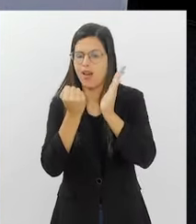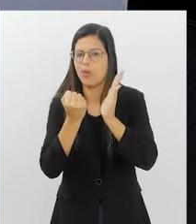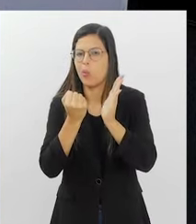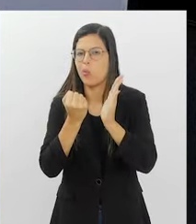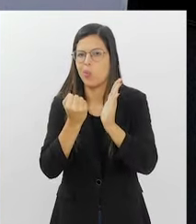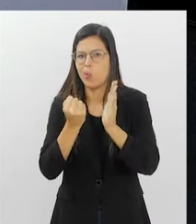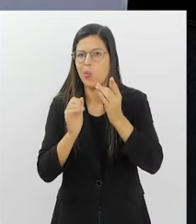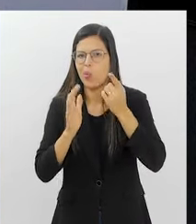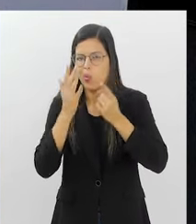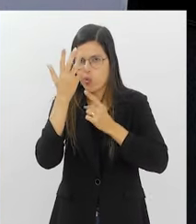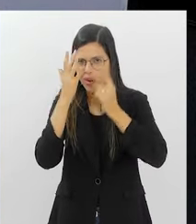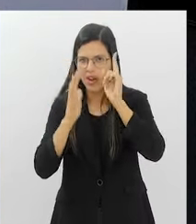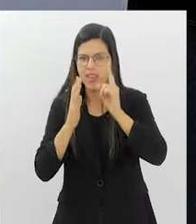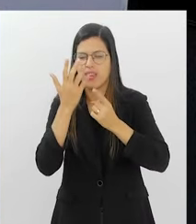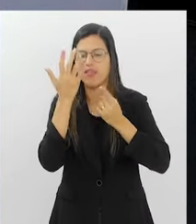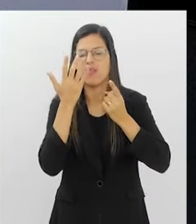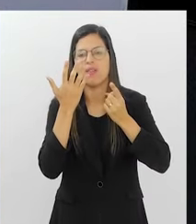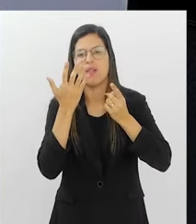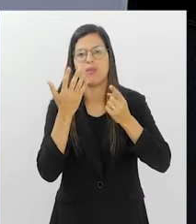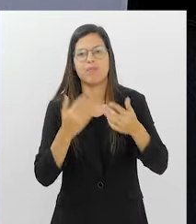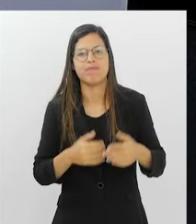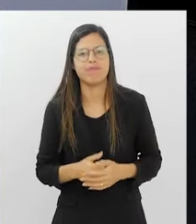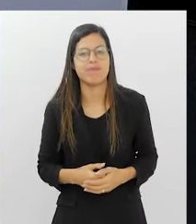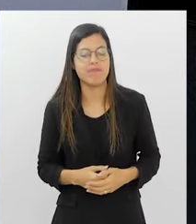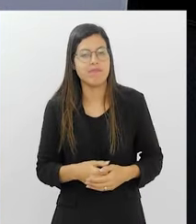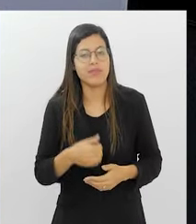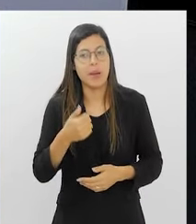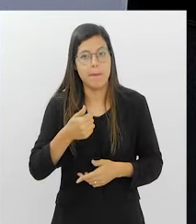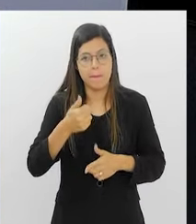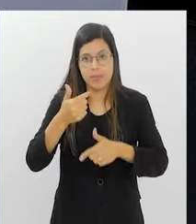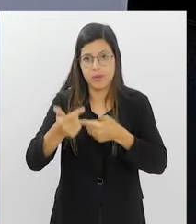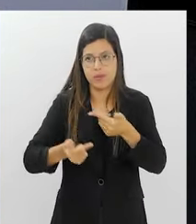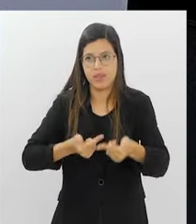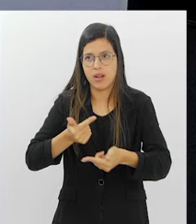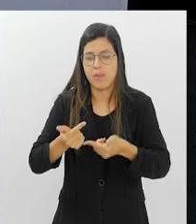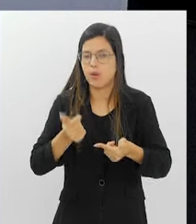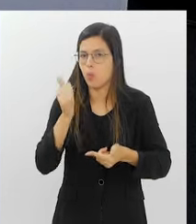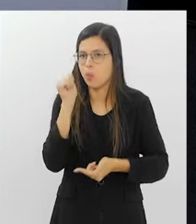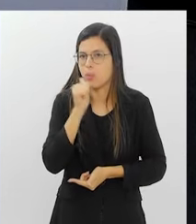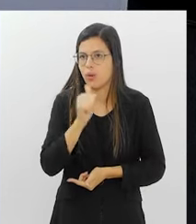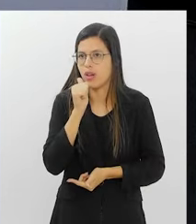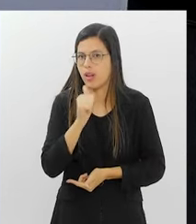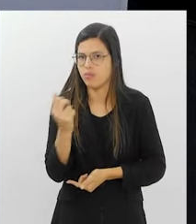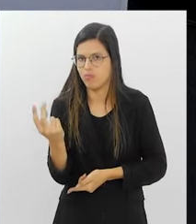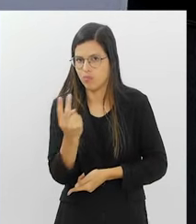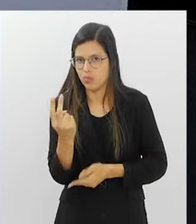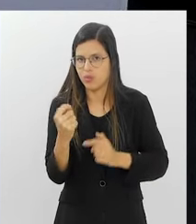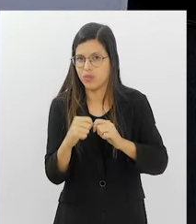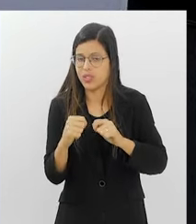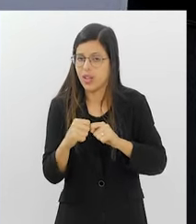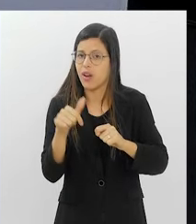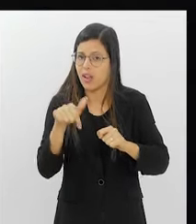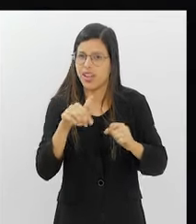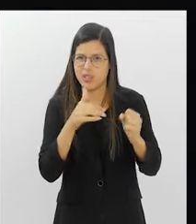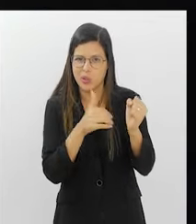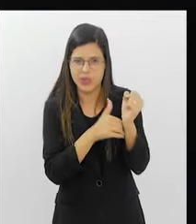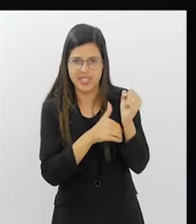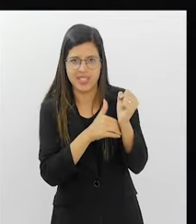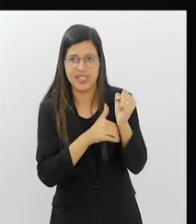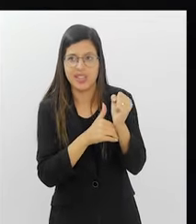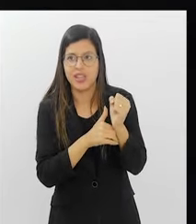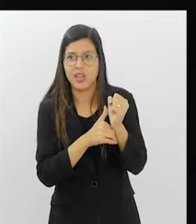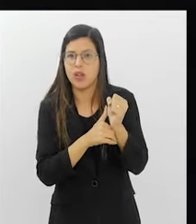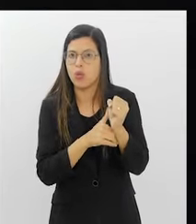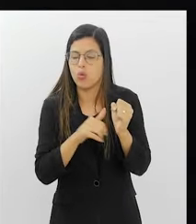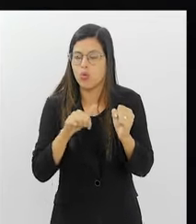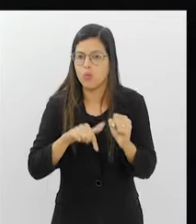carnaval linha dear do carnaval e o primeiro trabalho com mulheres que os dois fizeram foi o segredo e foi aquele